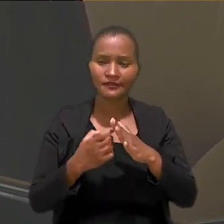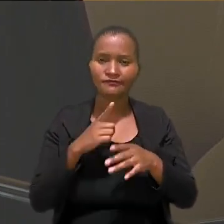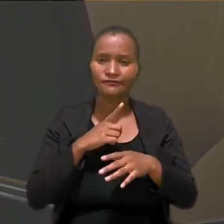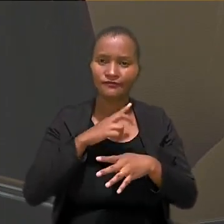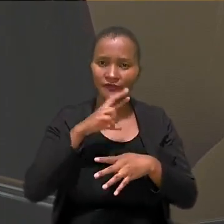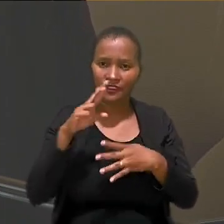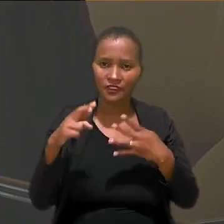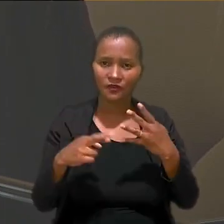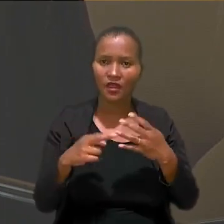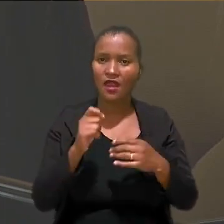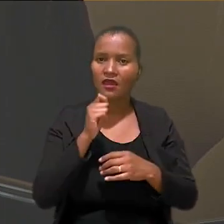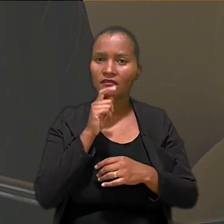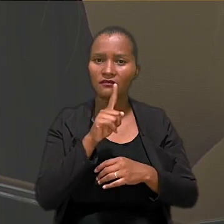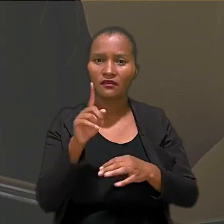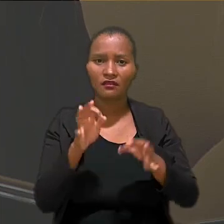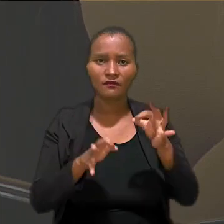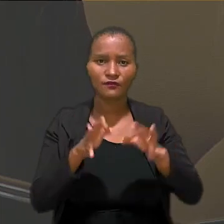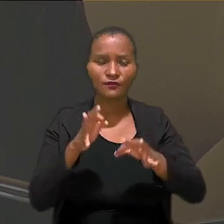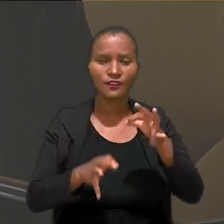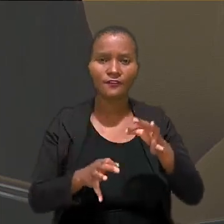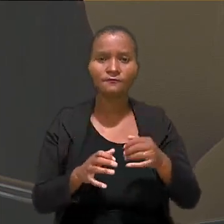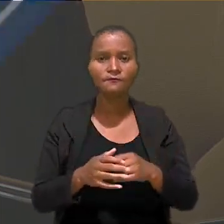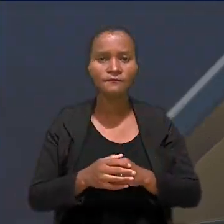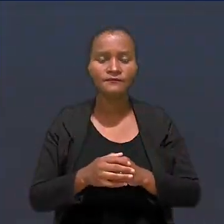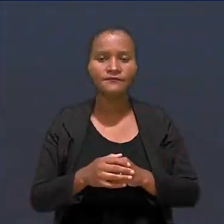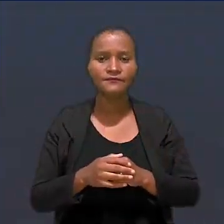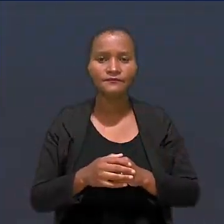com embargos ainda não julgados.